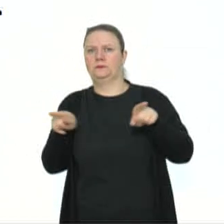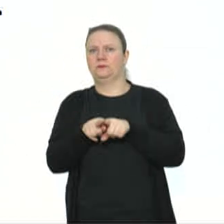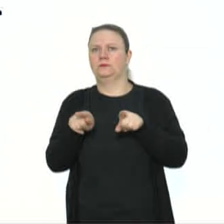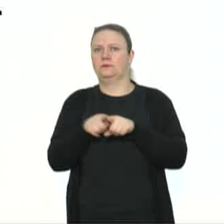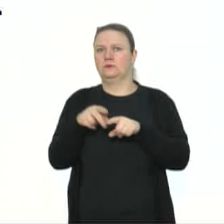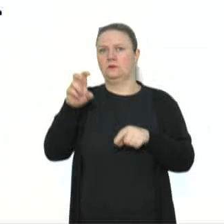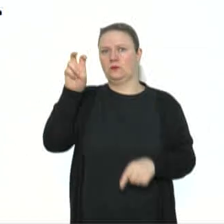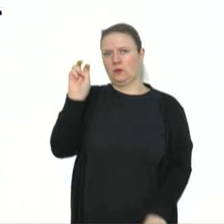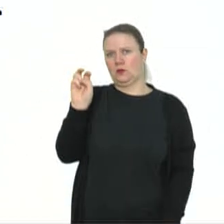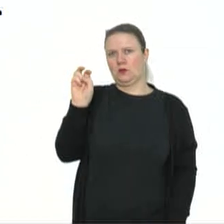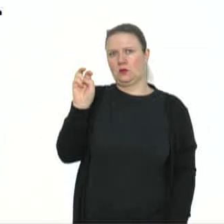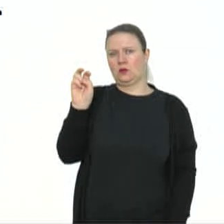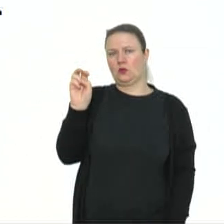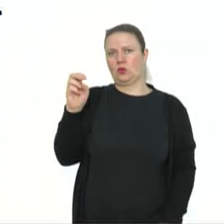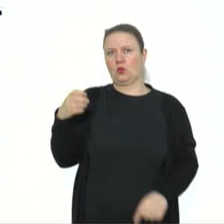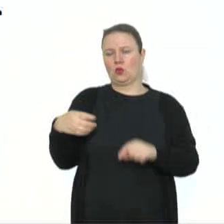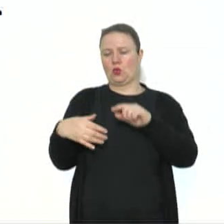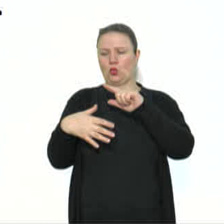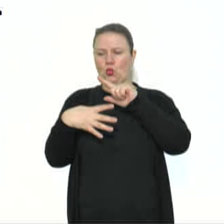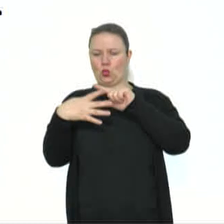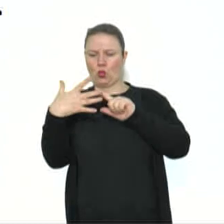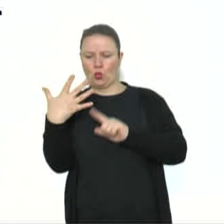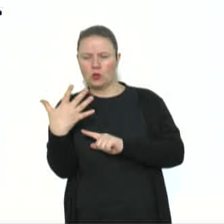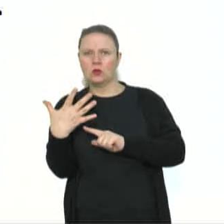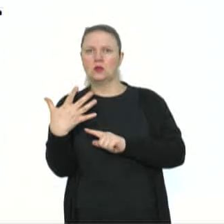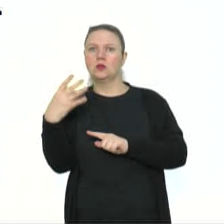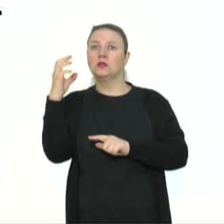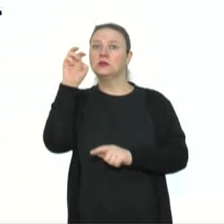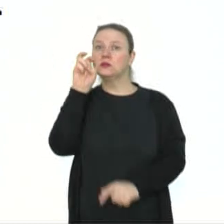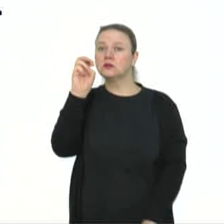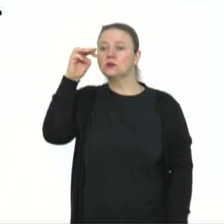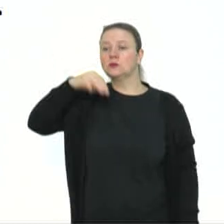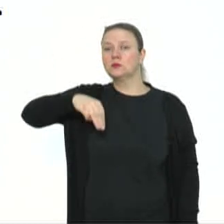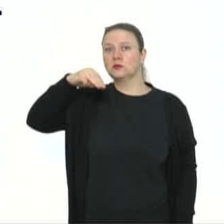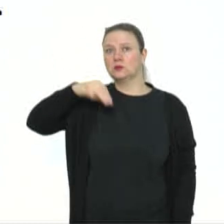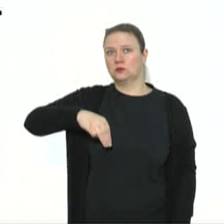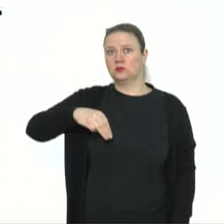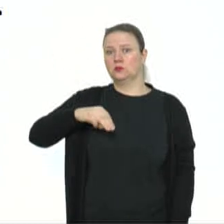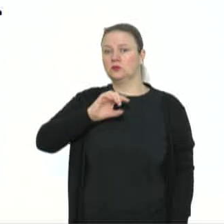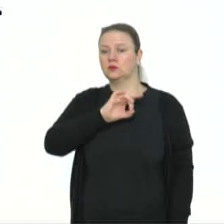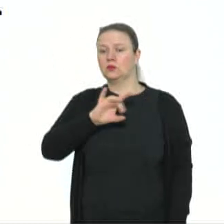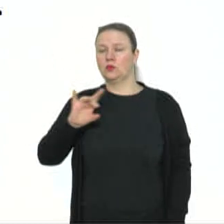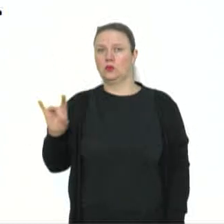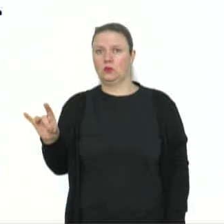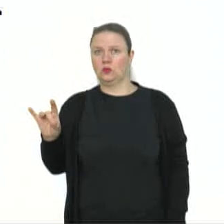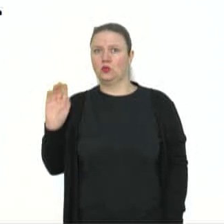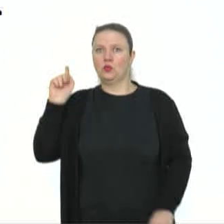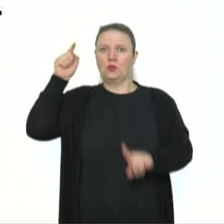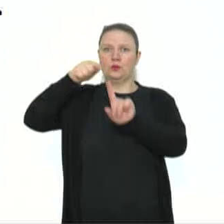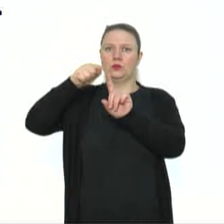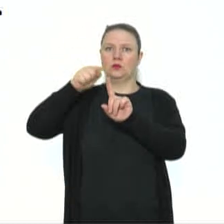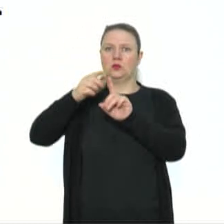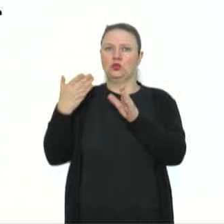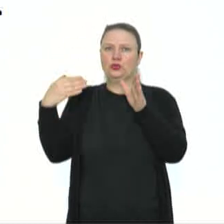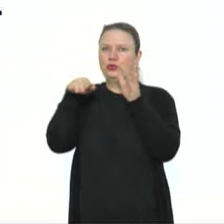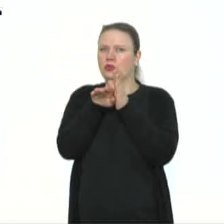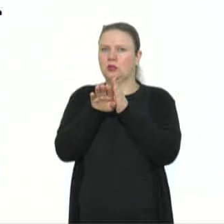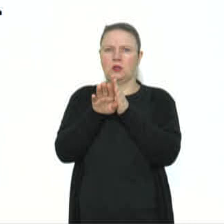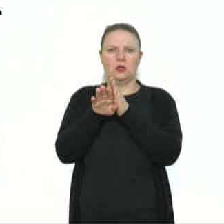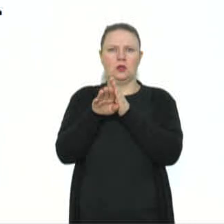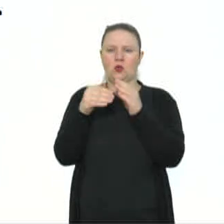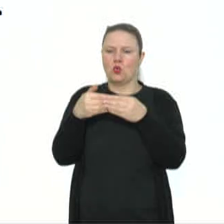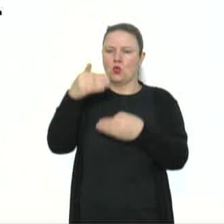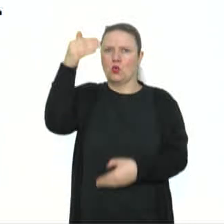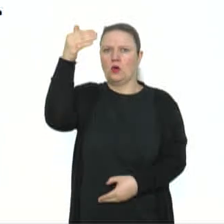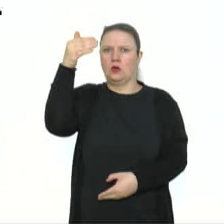são 5 linhas com 5 minutos disponíveis para cada uma dessas linhas, né? O objetivo é chegar ao topo com o menor